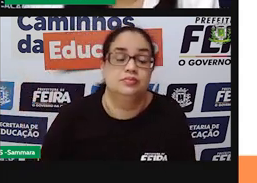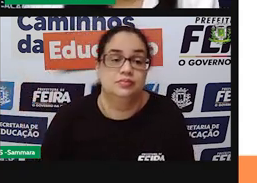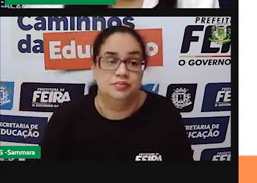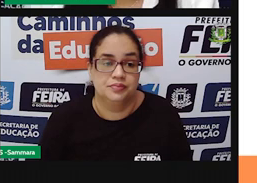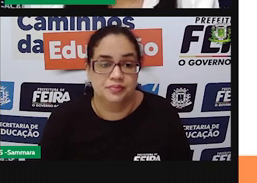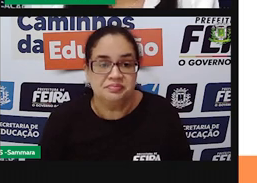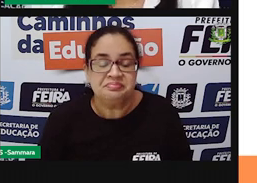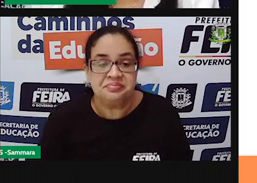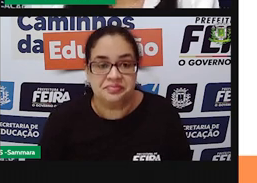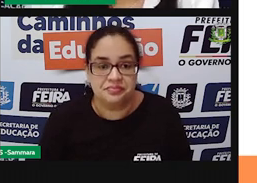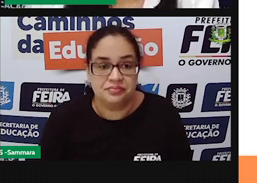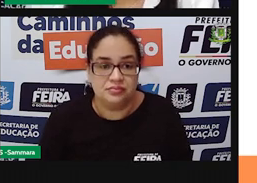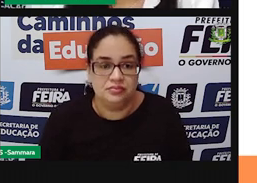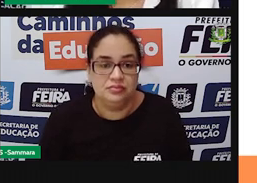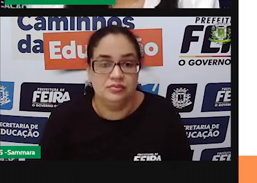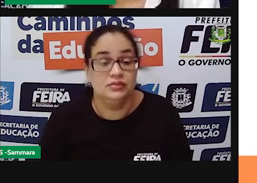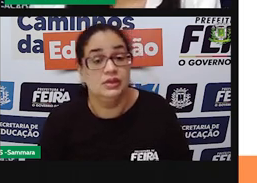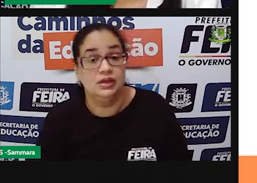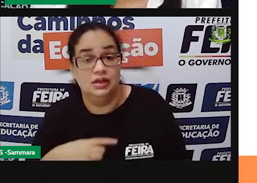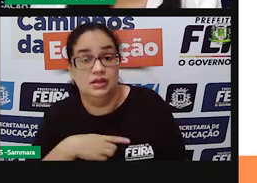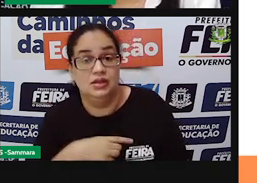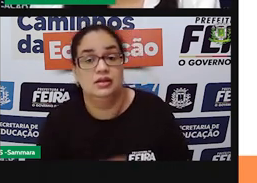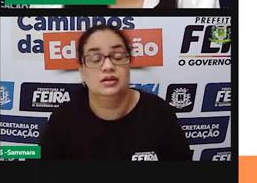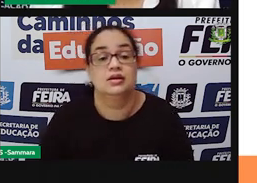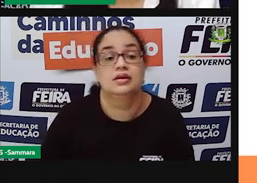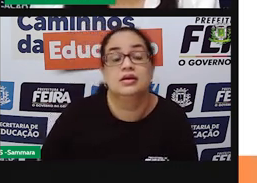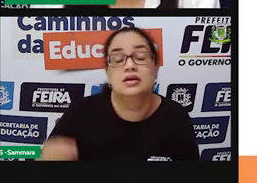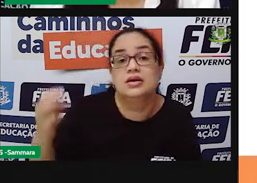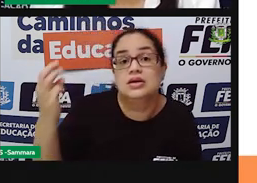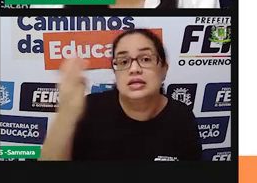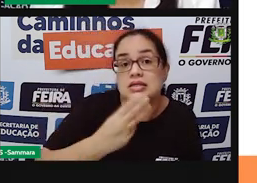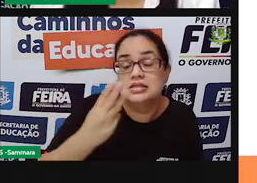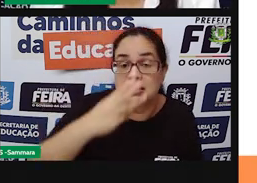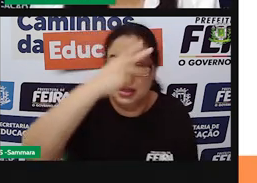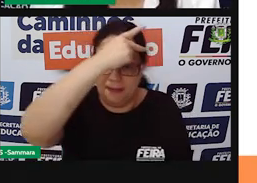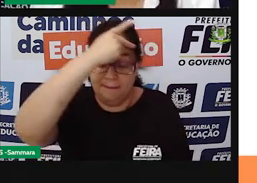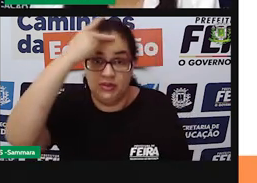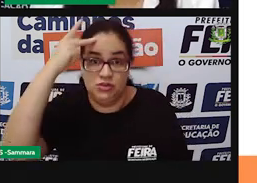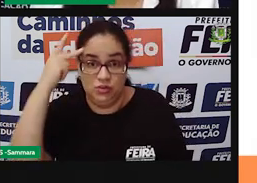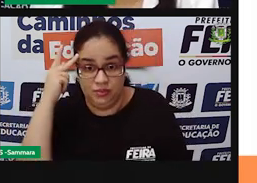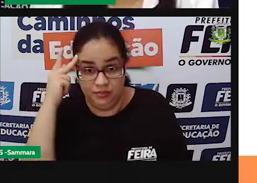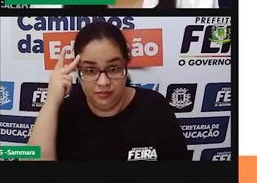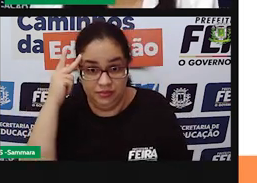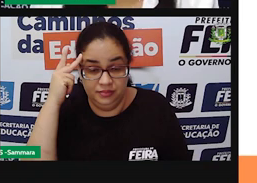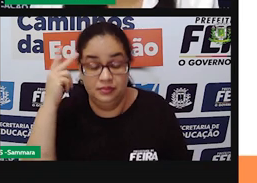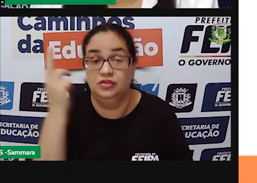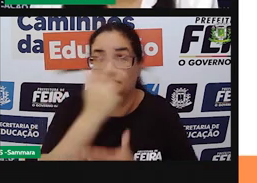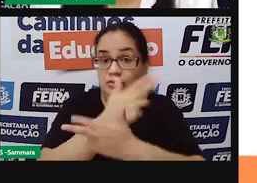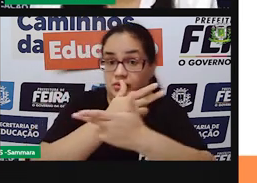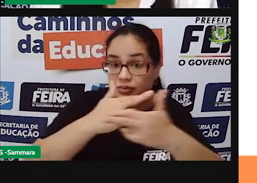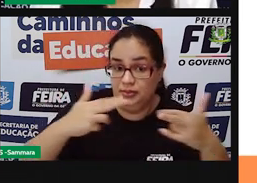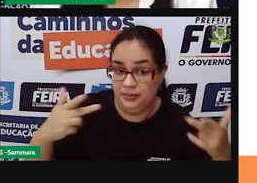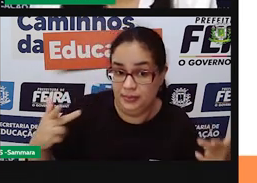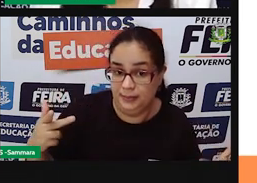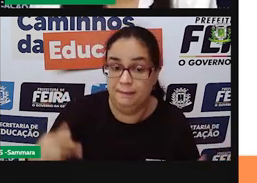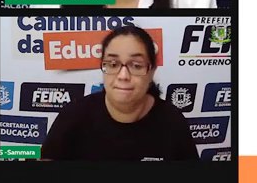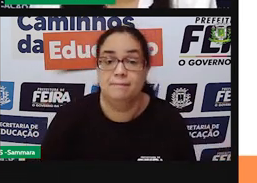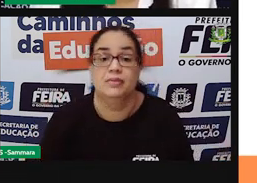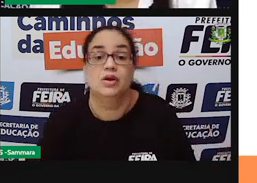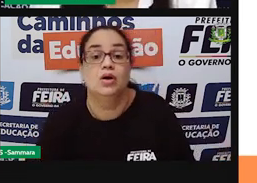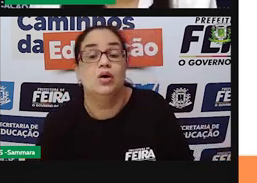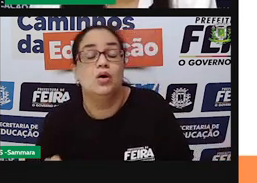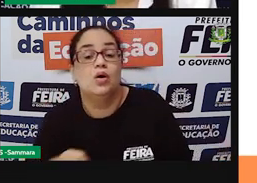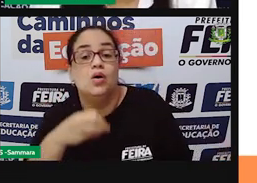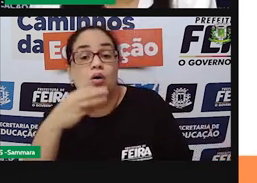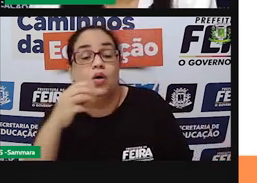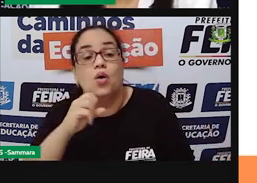específico do passado. É a terminação da terceira pessoa do plural do pretérito perfeito